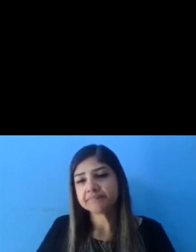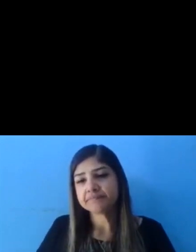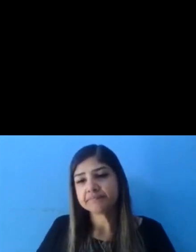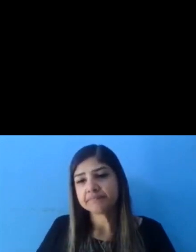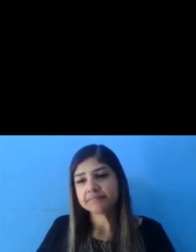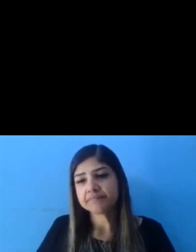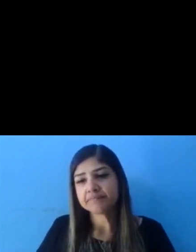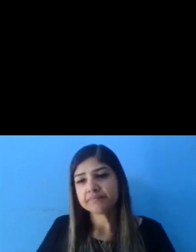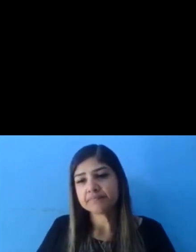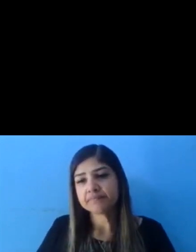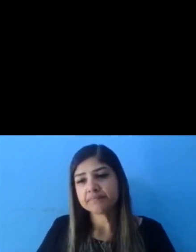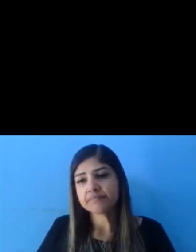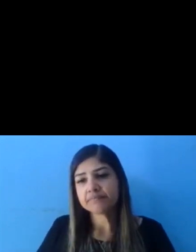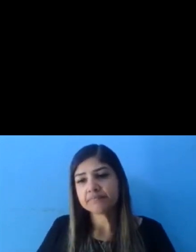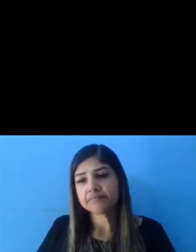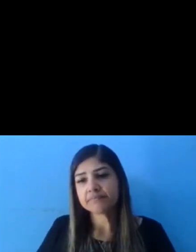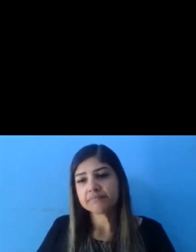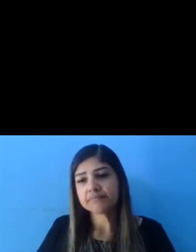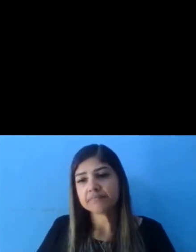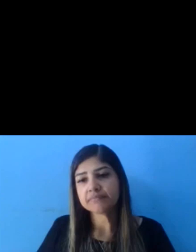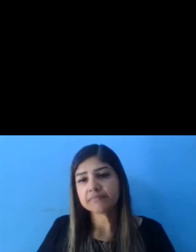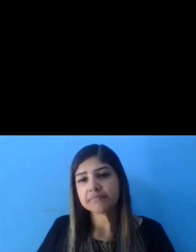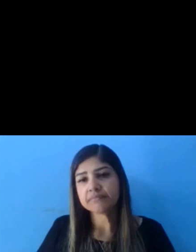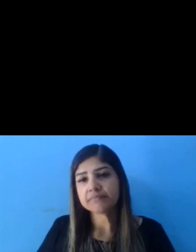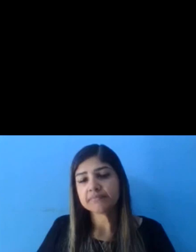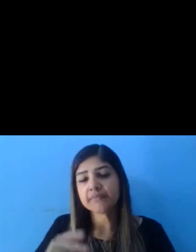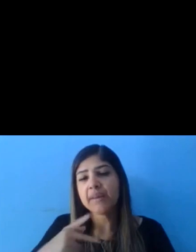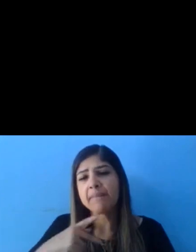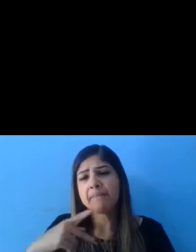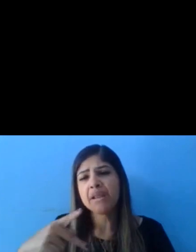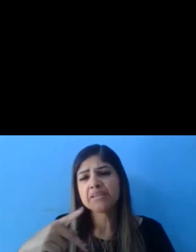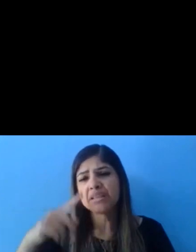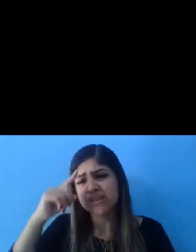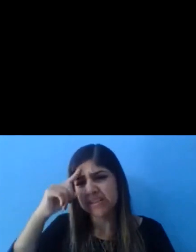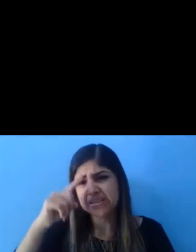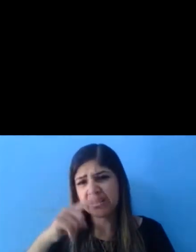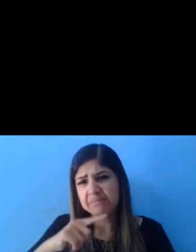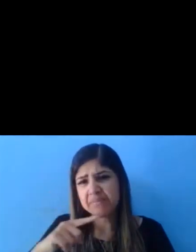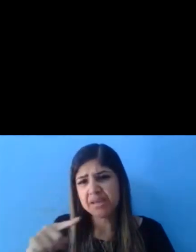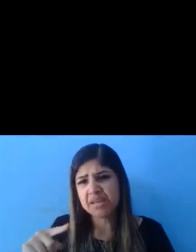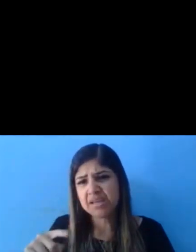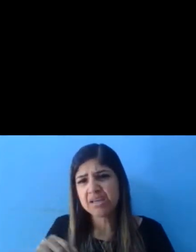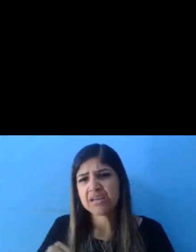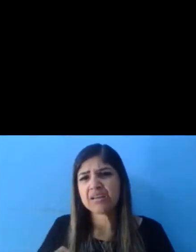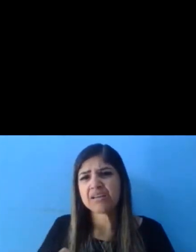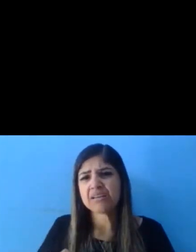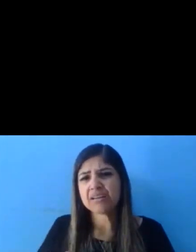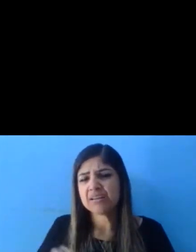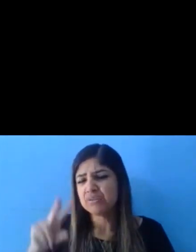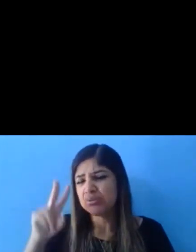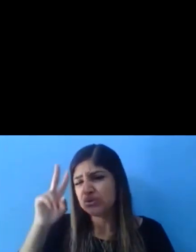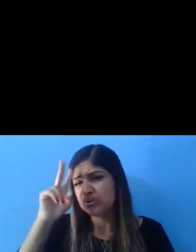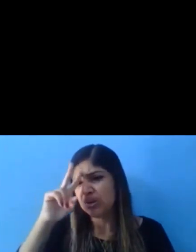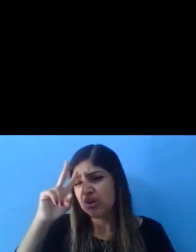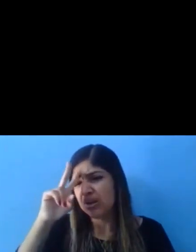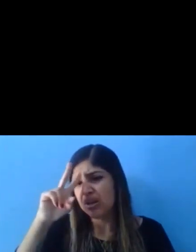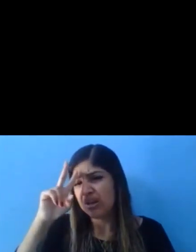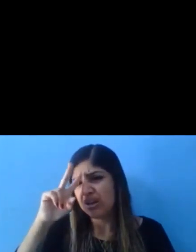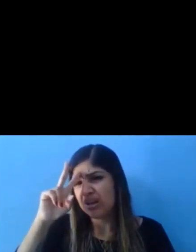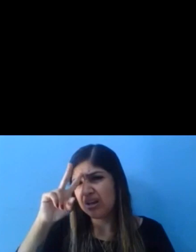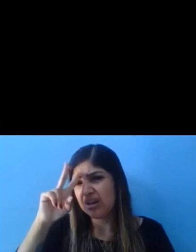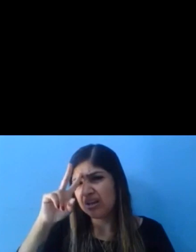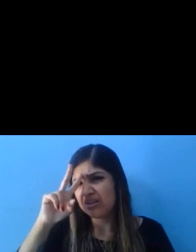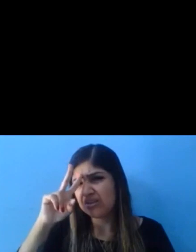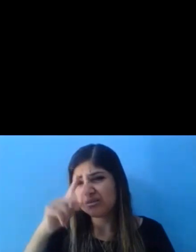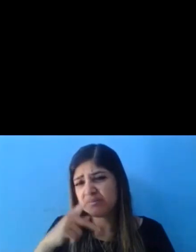tem uns podcasts que eu gosto, por exemplo, Presidente da Semana, quem gosta de história, é um podcast que fala de todos